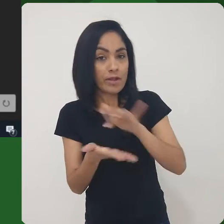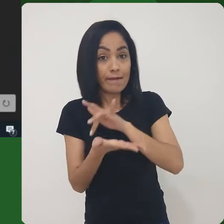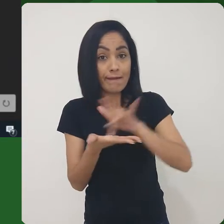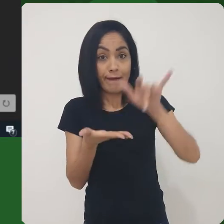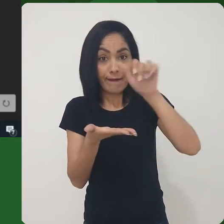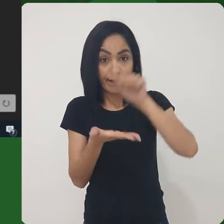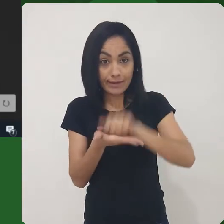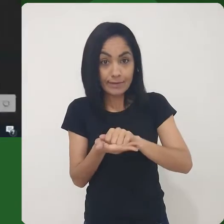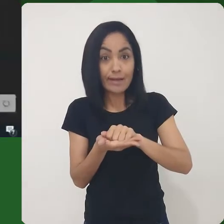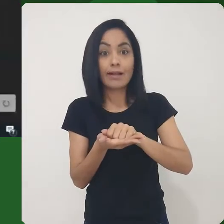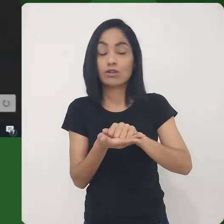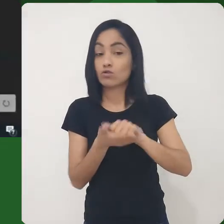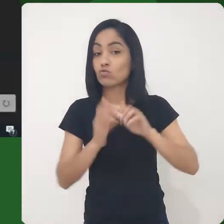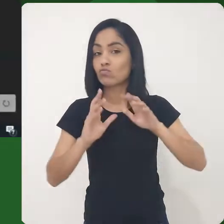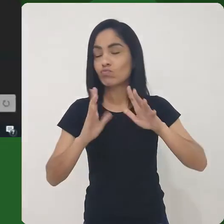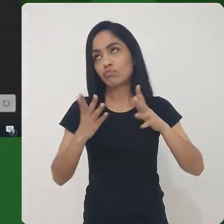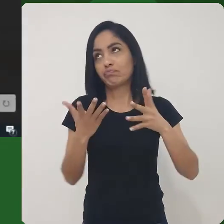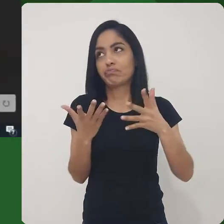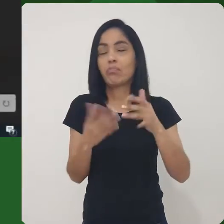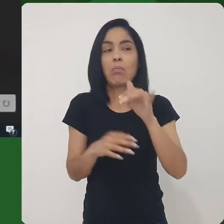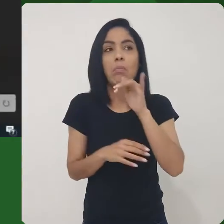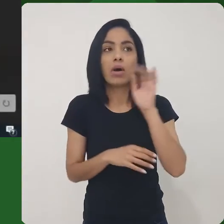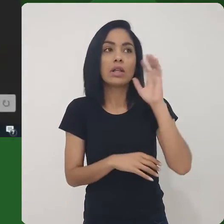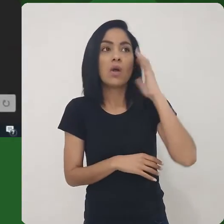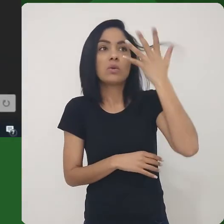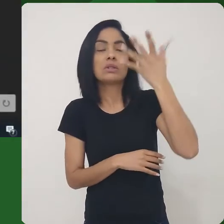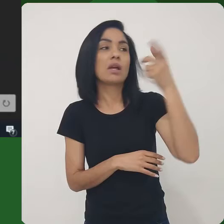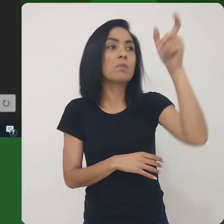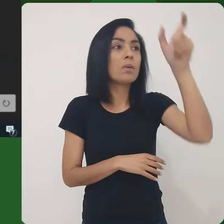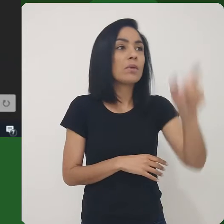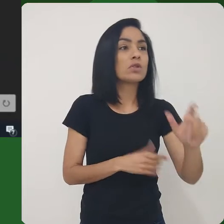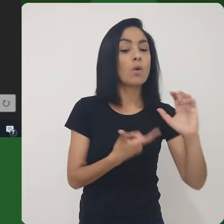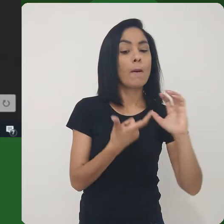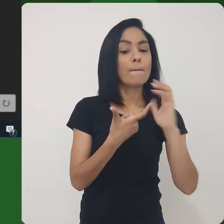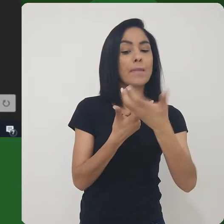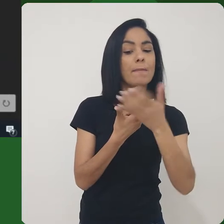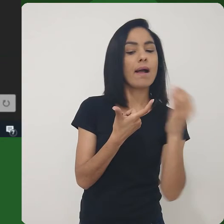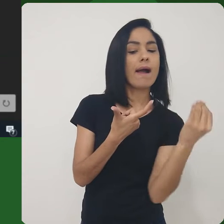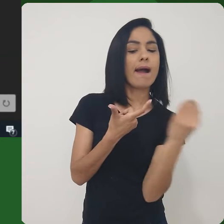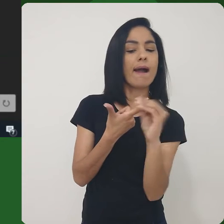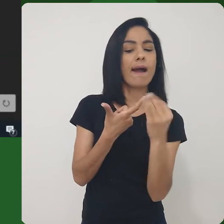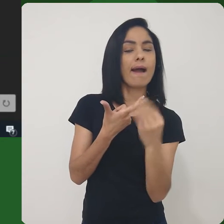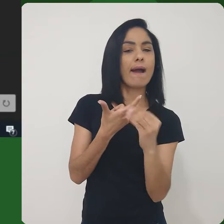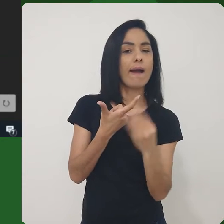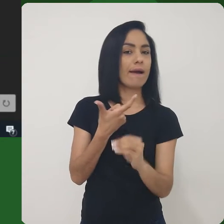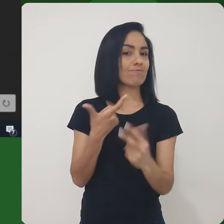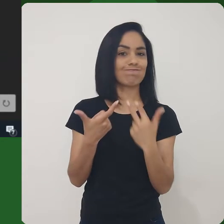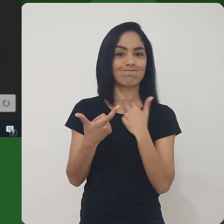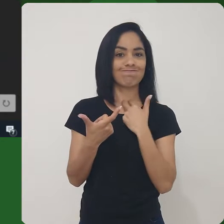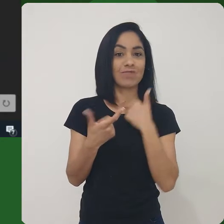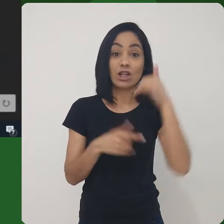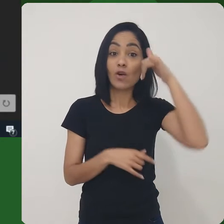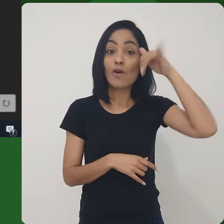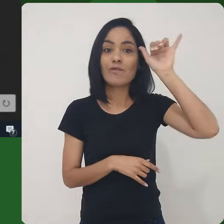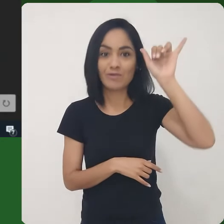e assinada, alguém coloque algum termo, algumas